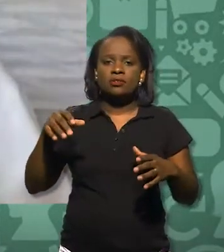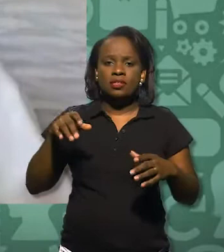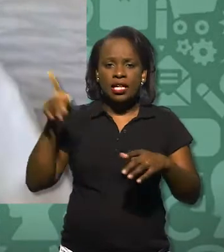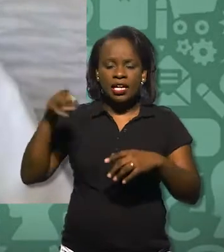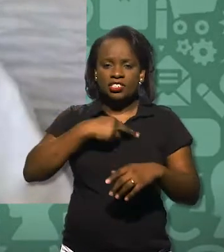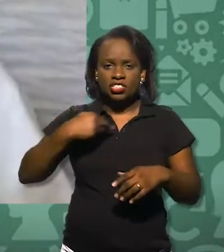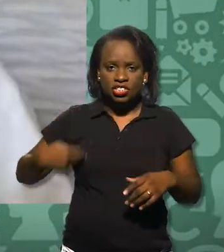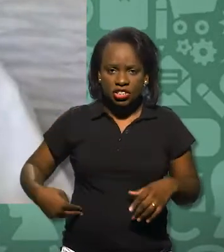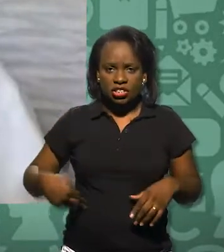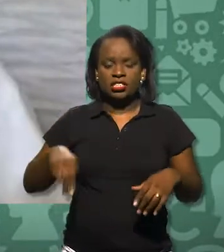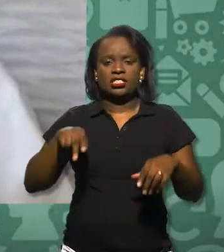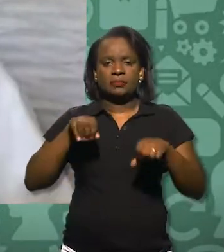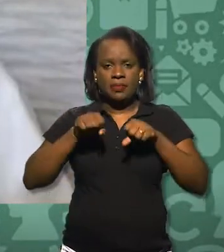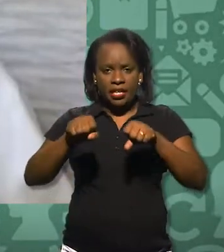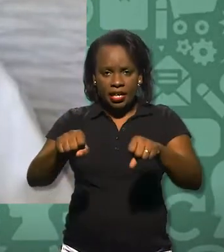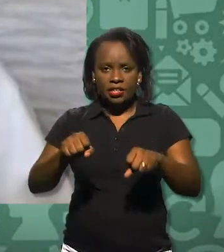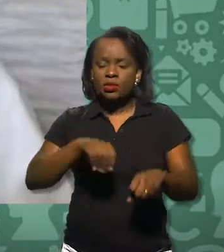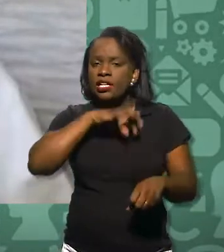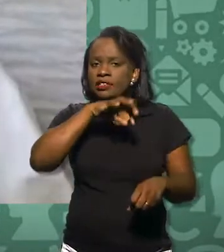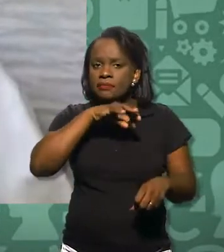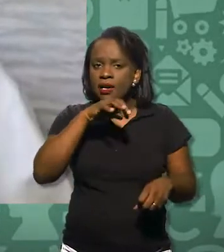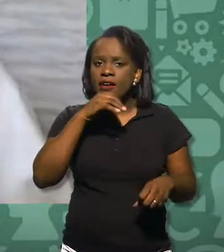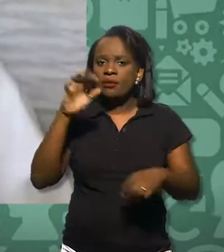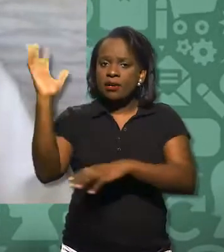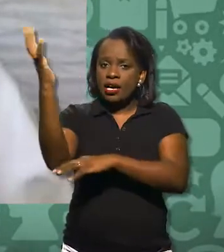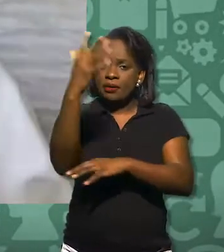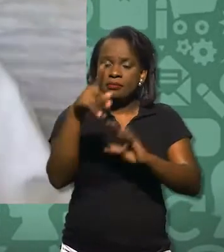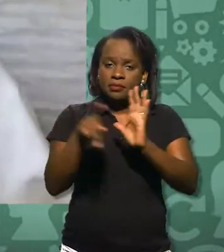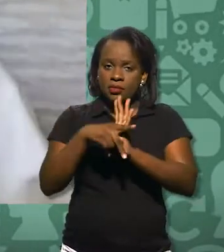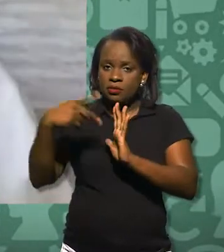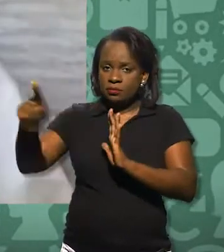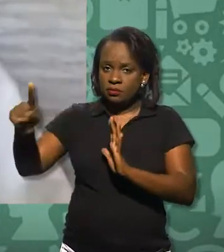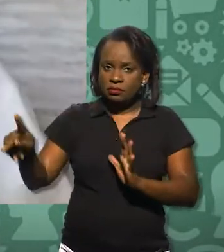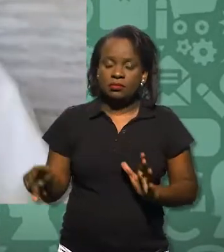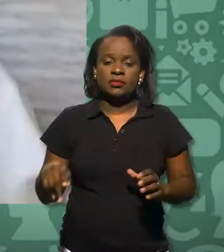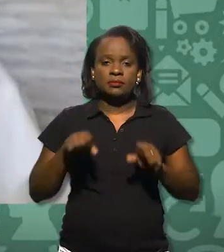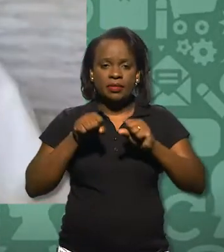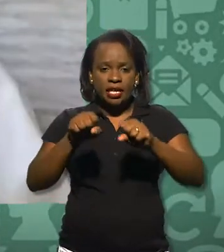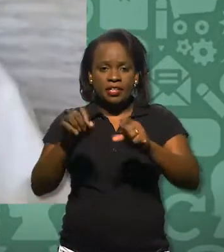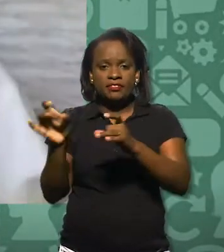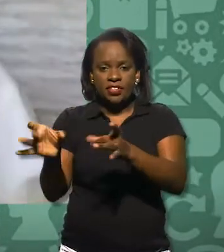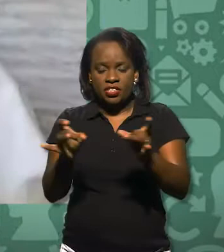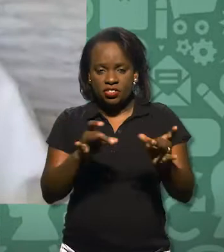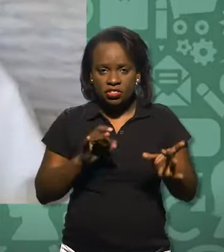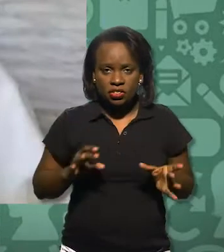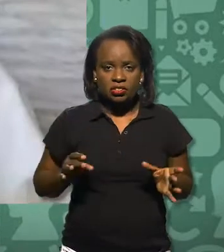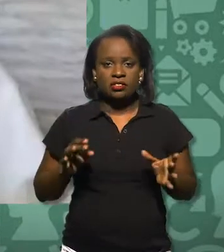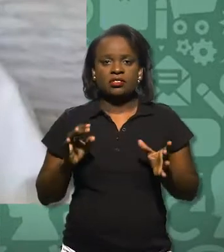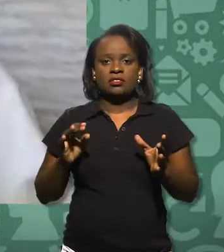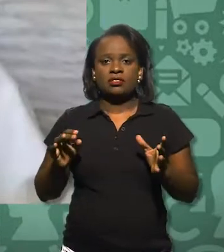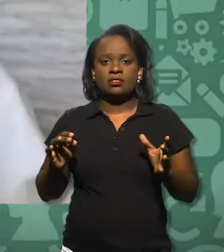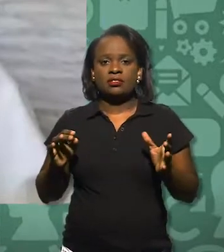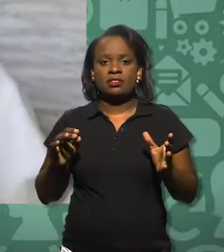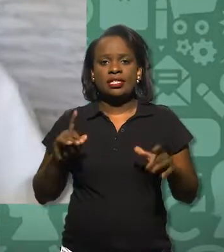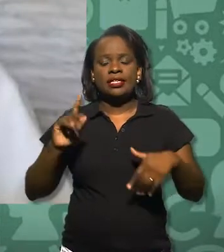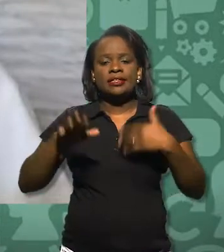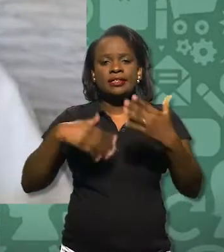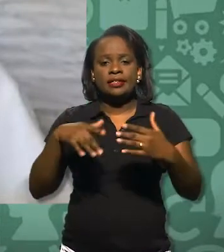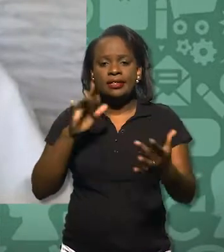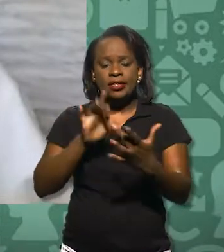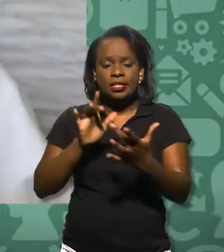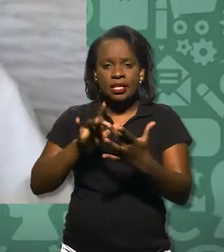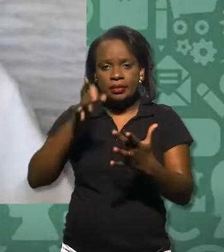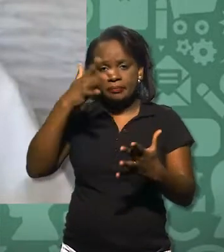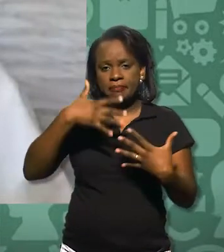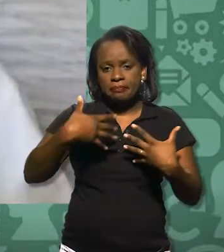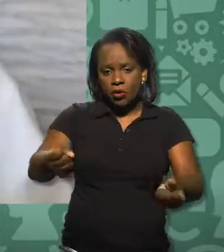silvestres de mercados lá na China, de Wuhan, ou seja, animais silvestres ali no mercado, sendo vendidos no mercado, e acabou